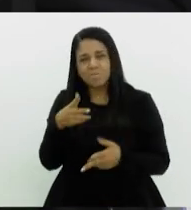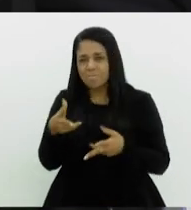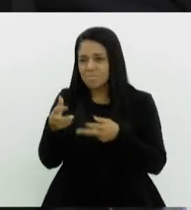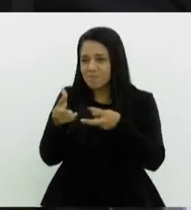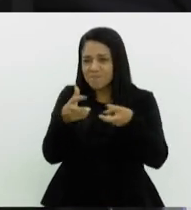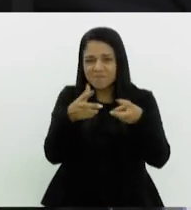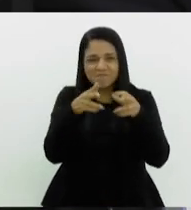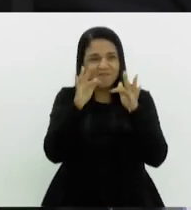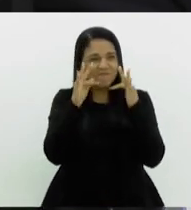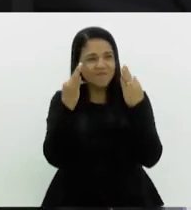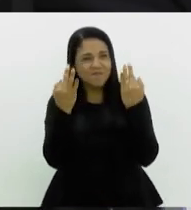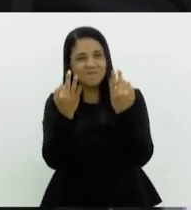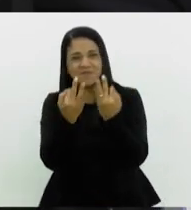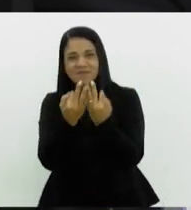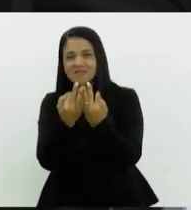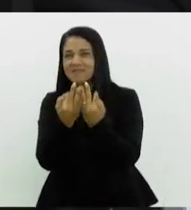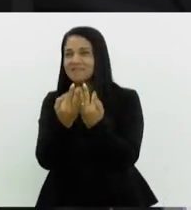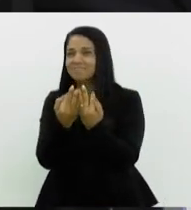ali,